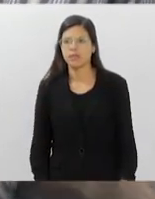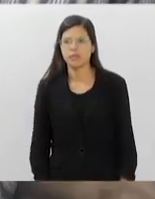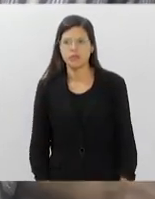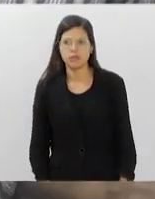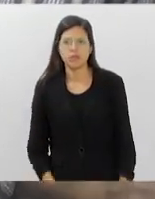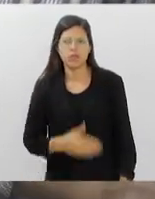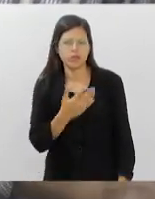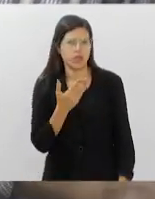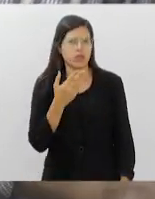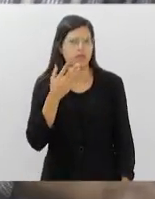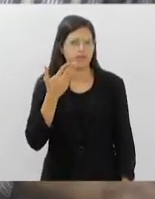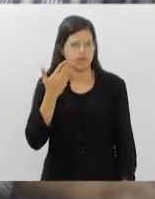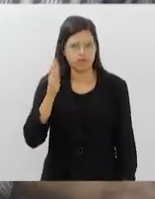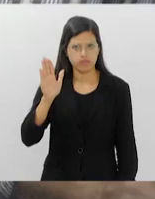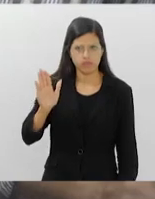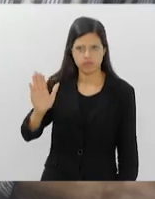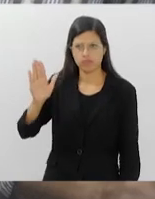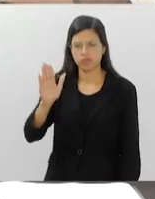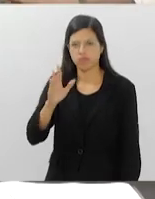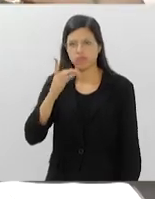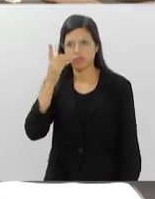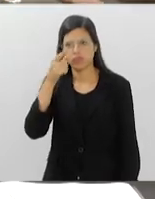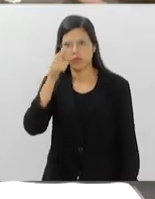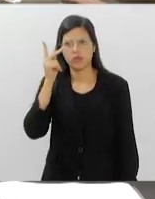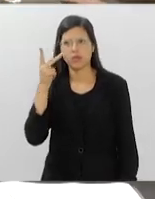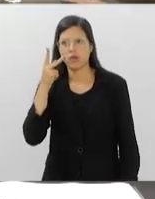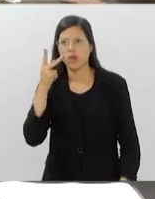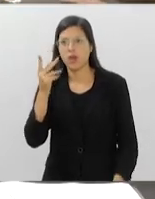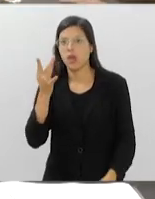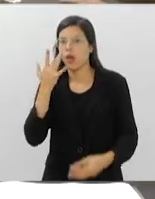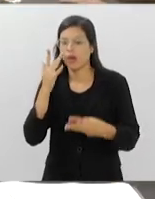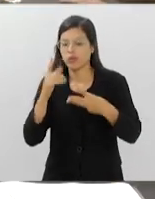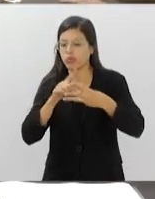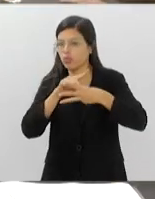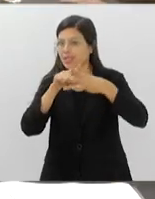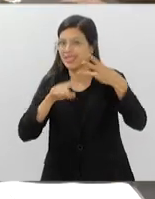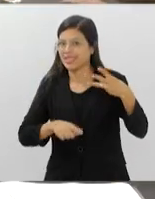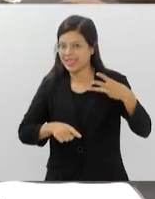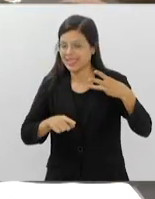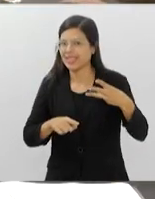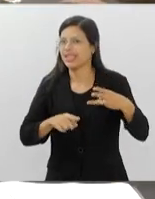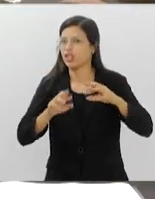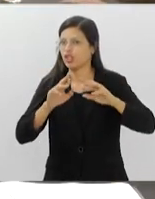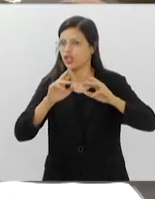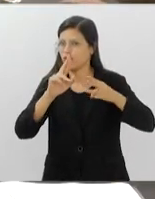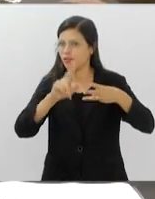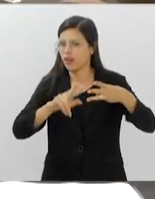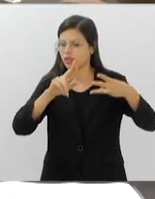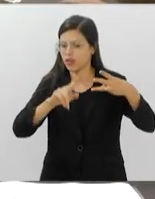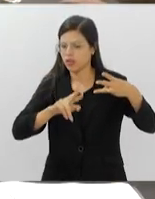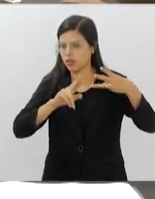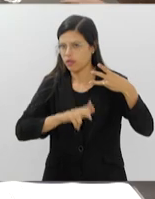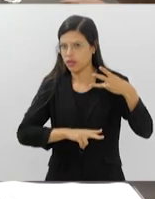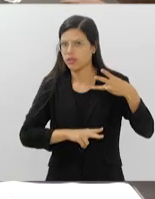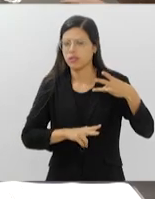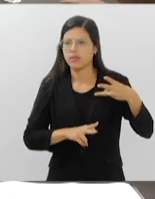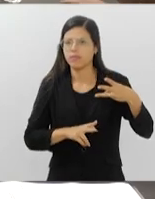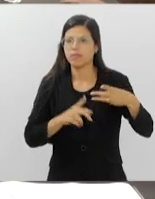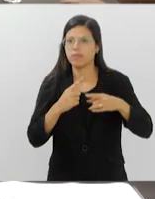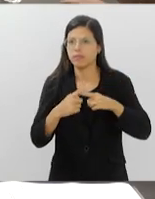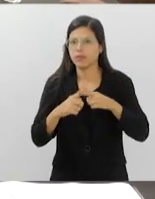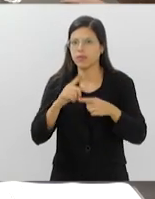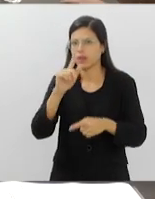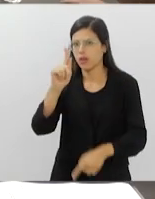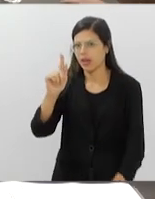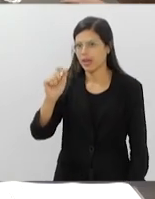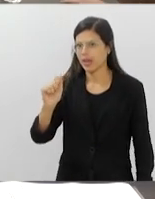certeza, absoluta, sempre. Eu acho que são três categorias distintas. Porque os garis